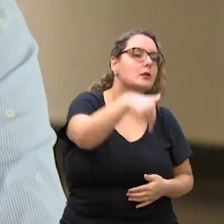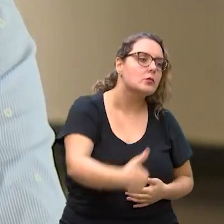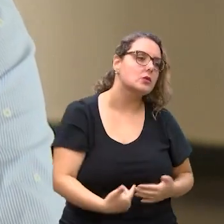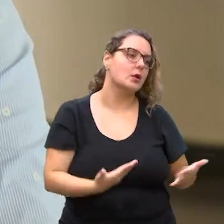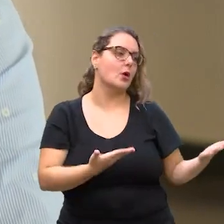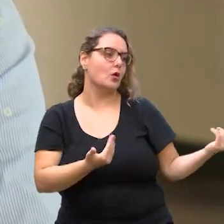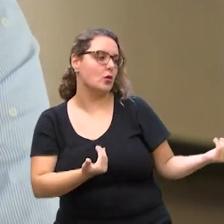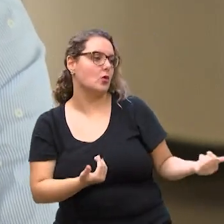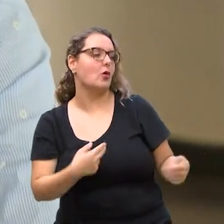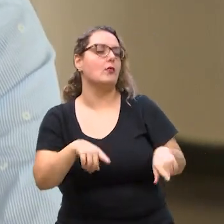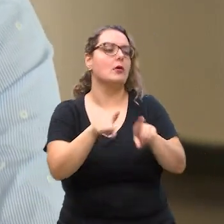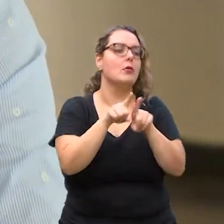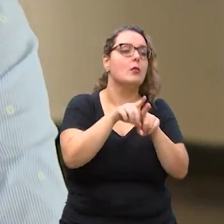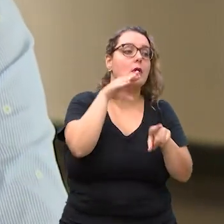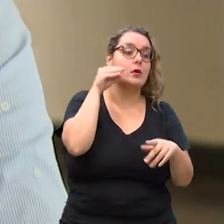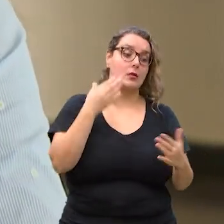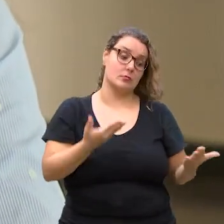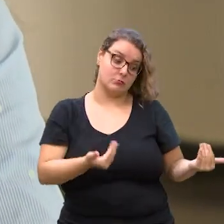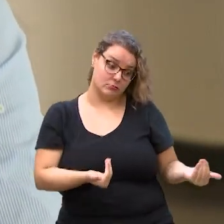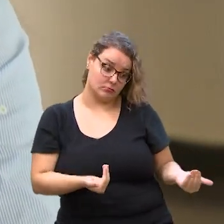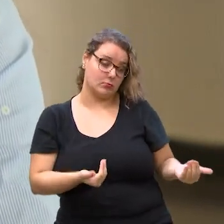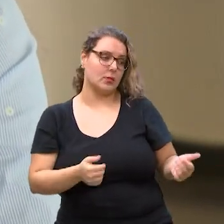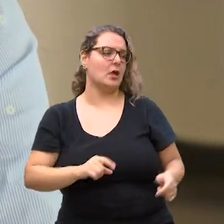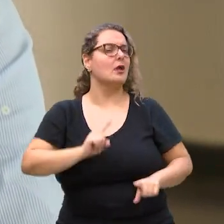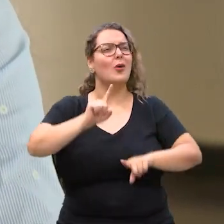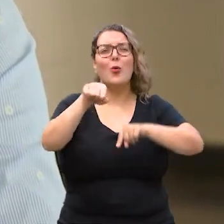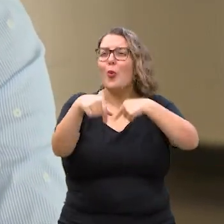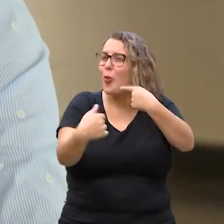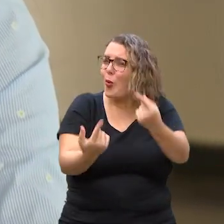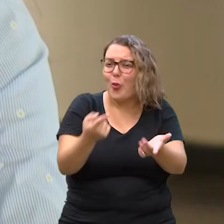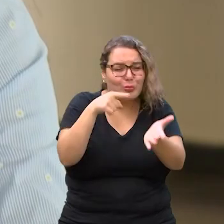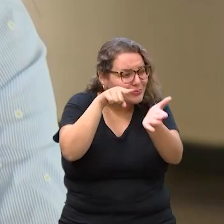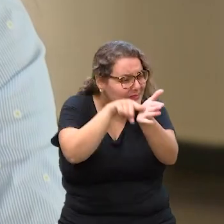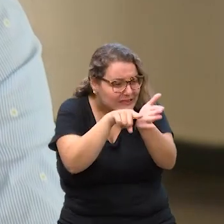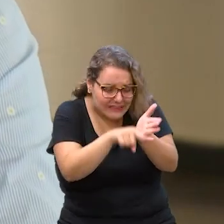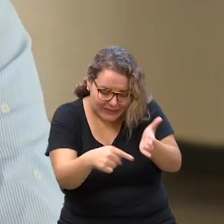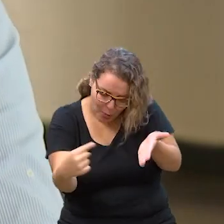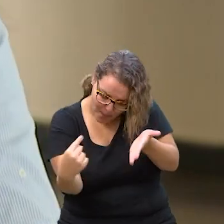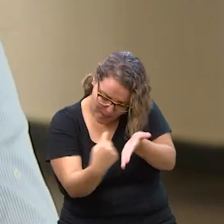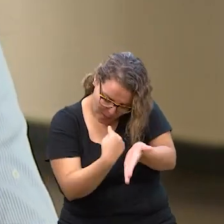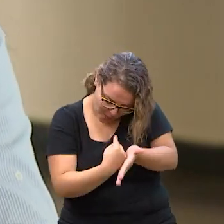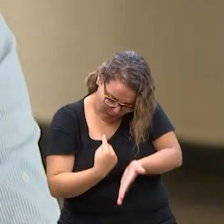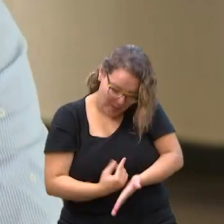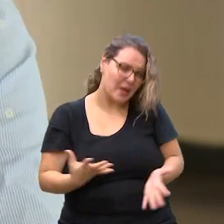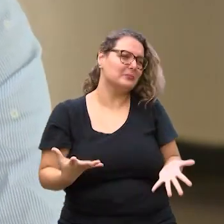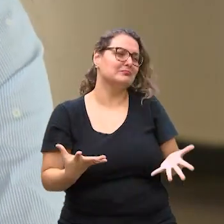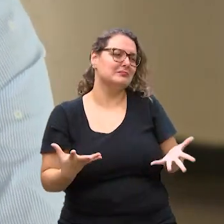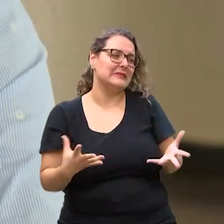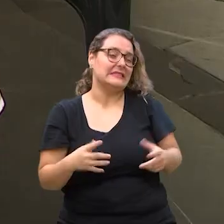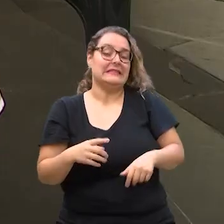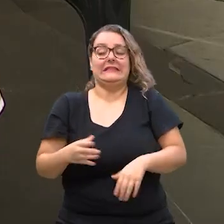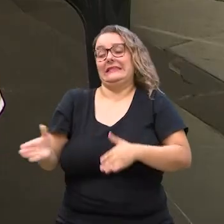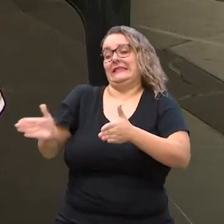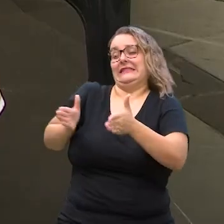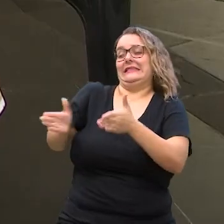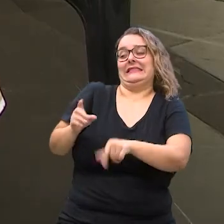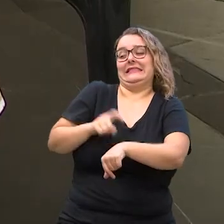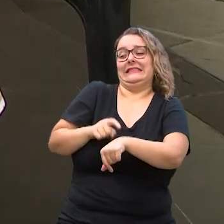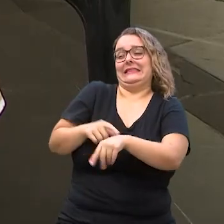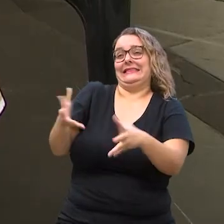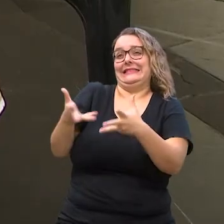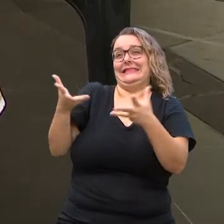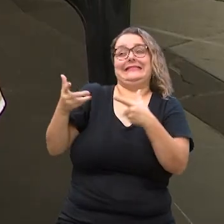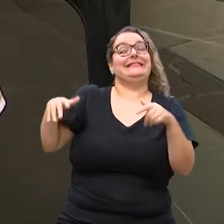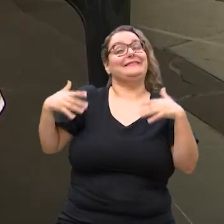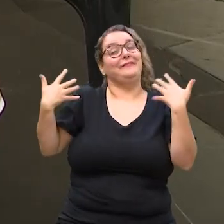jovens, adolescentes, eles já têm outras questões para serem lidadas, então a gente já vai tentando... Aquela fase maravilhosa da adolescência, fácil